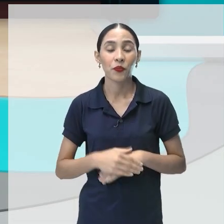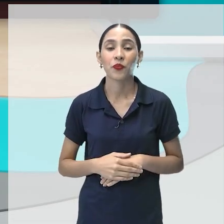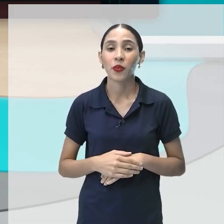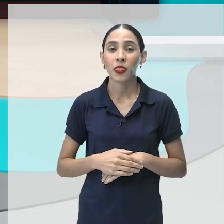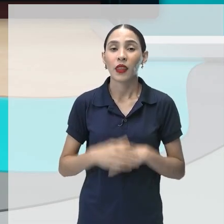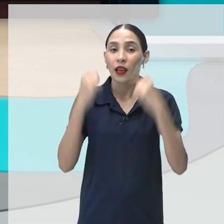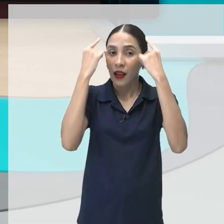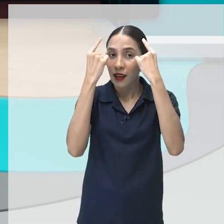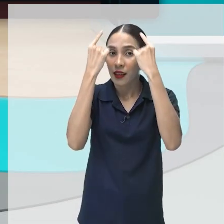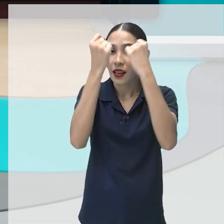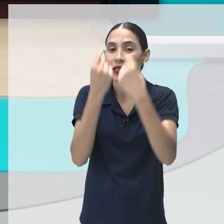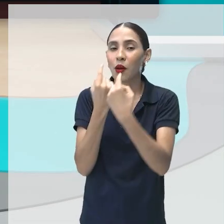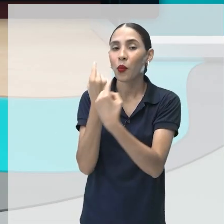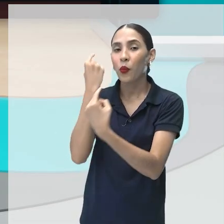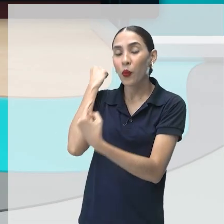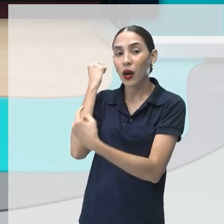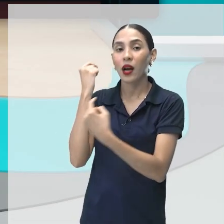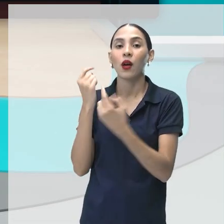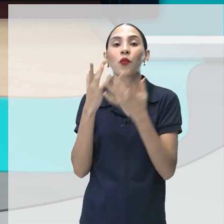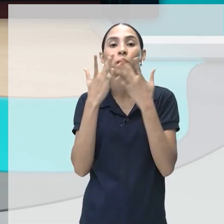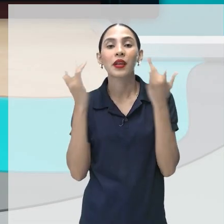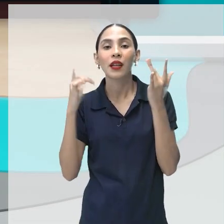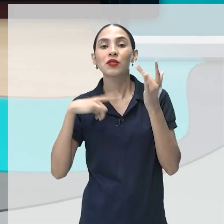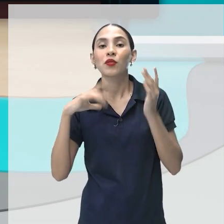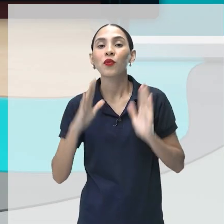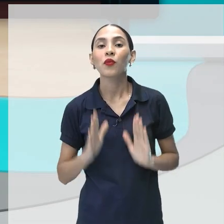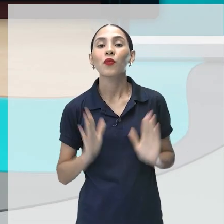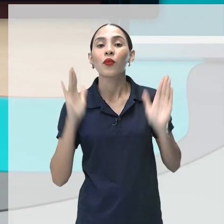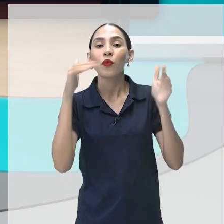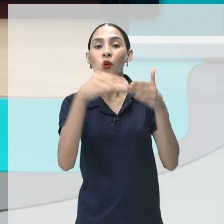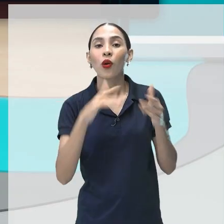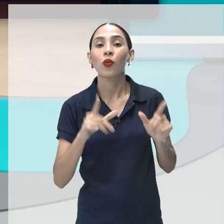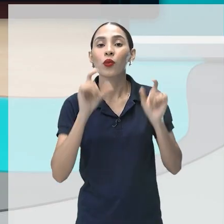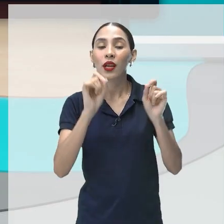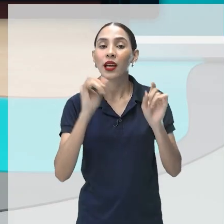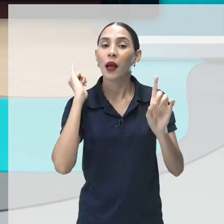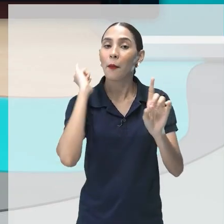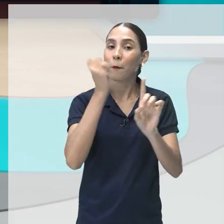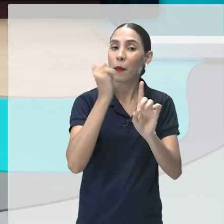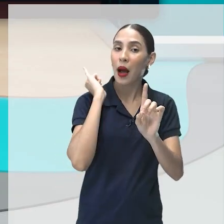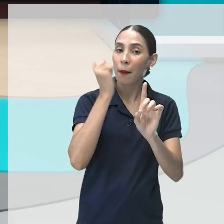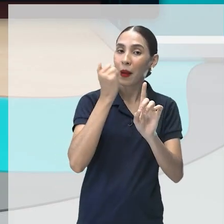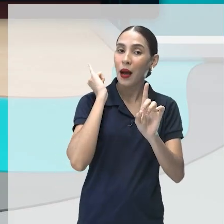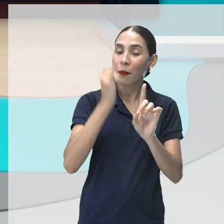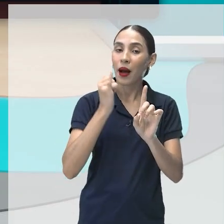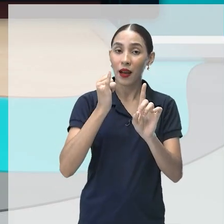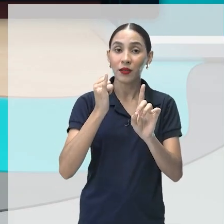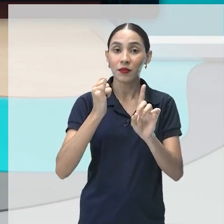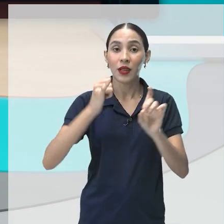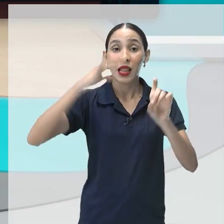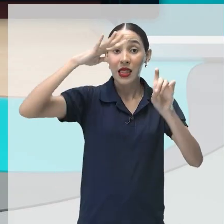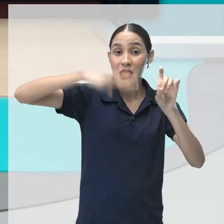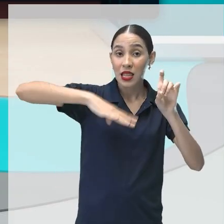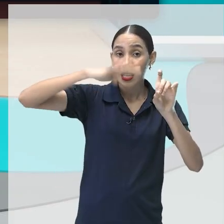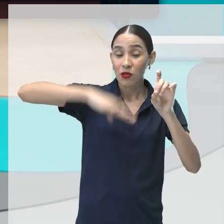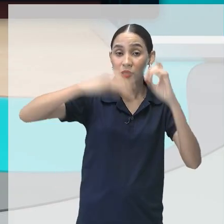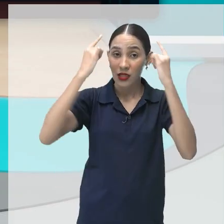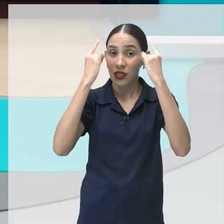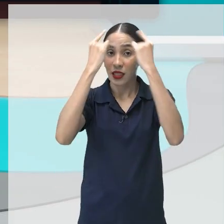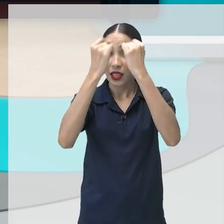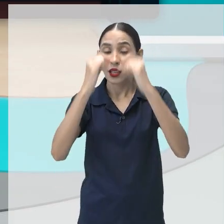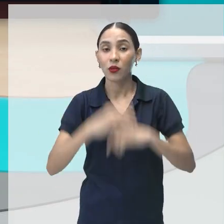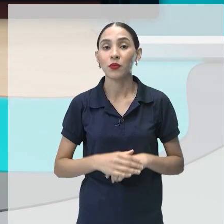na Grécia Antiga, o teatro era voltado para contar a história dos deuses gregos, não é